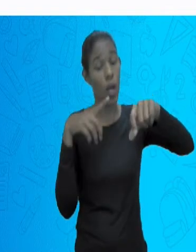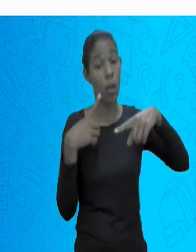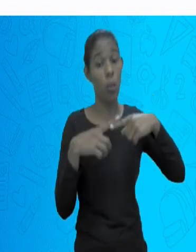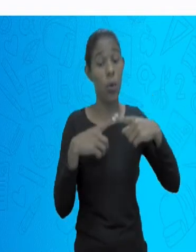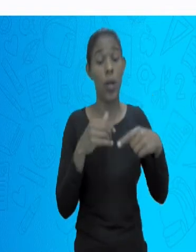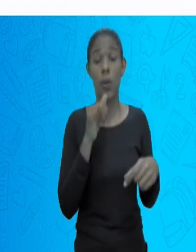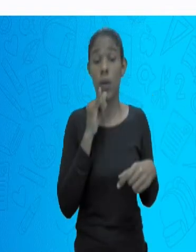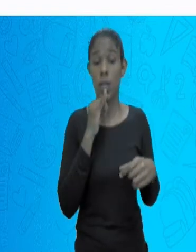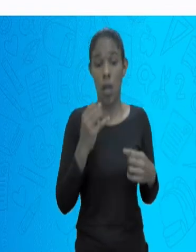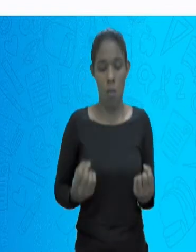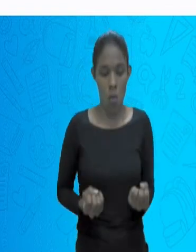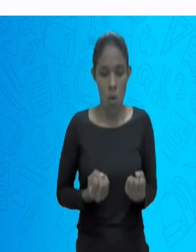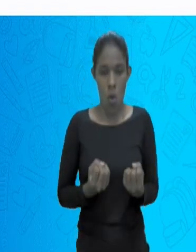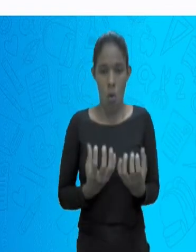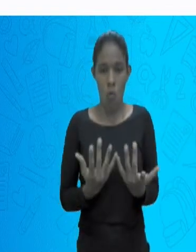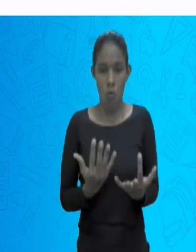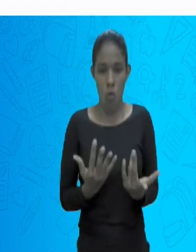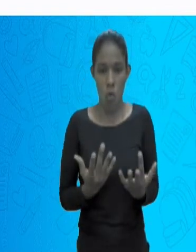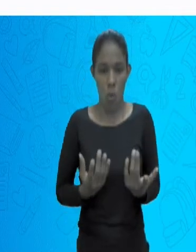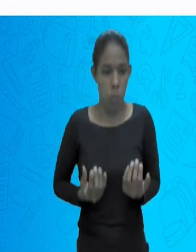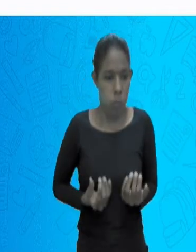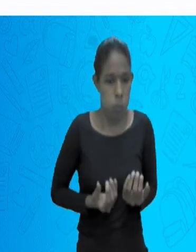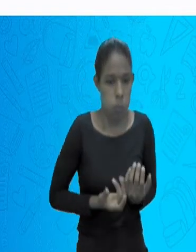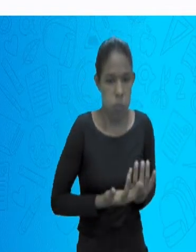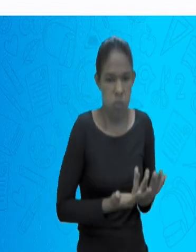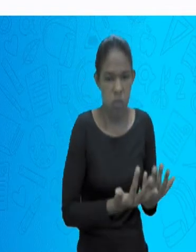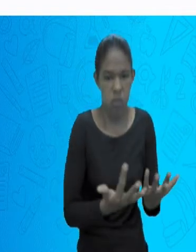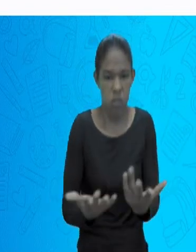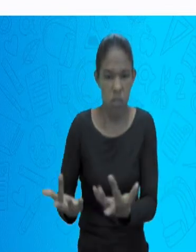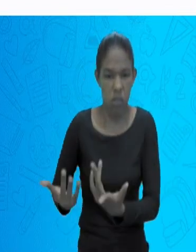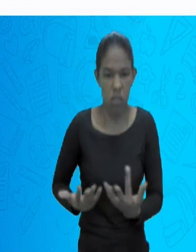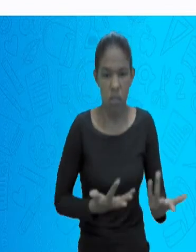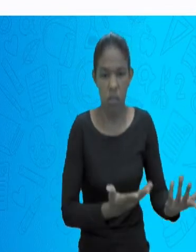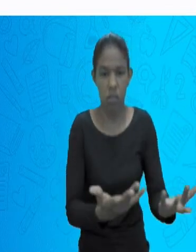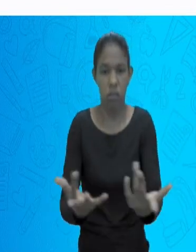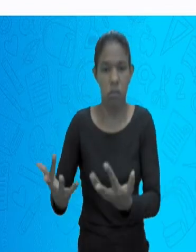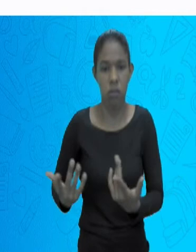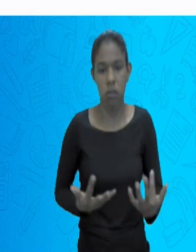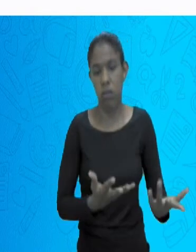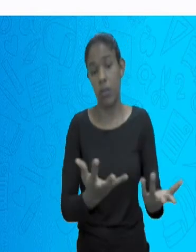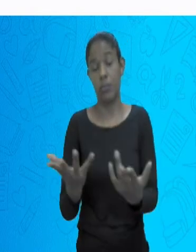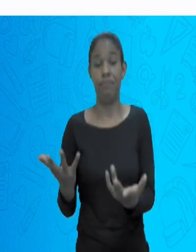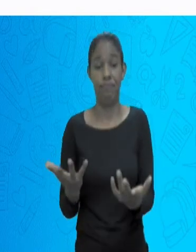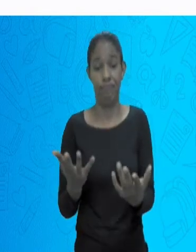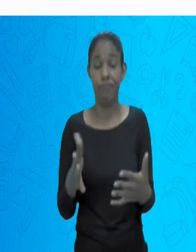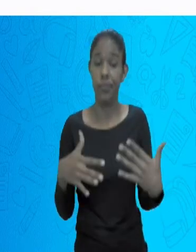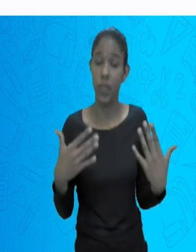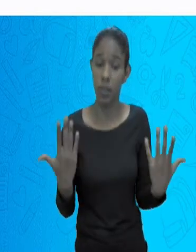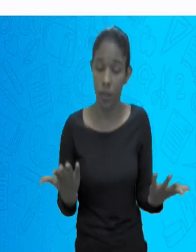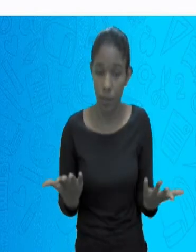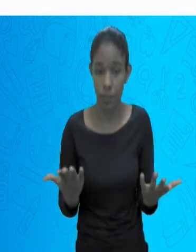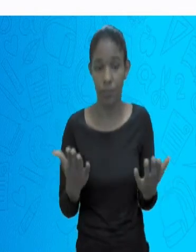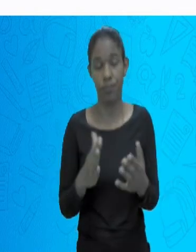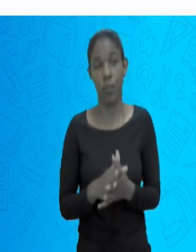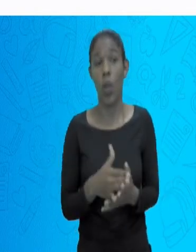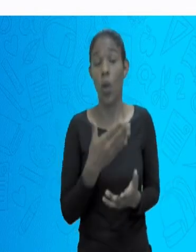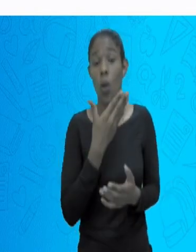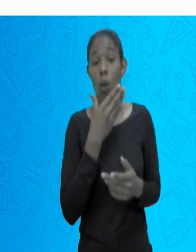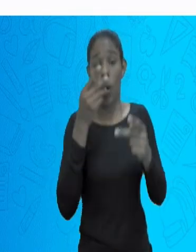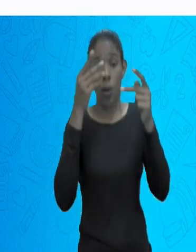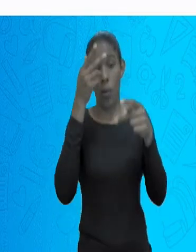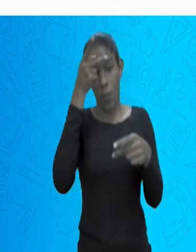homem pode modificar a natureza para uma parte boa, para um lado bom, mas ele também